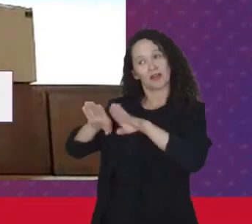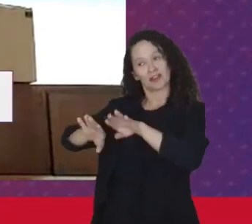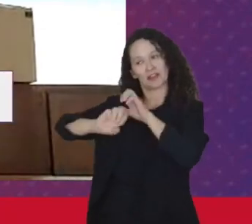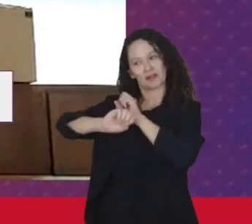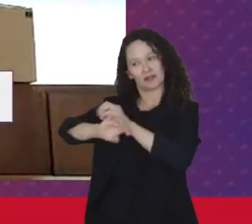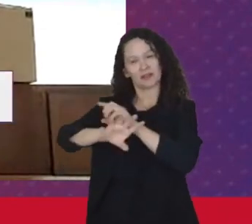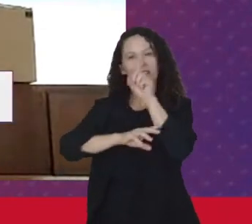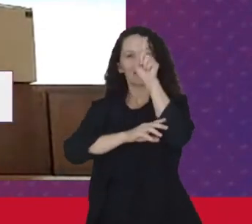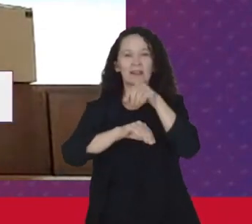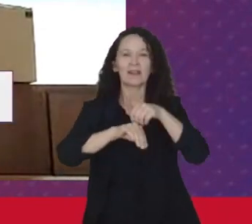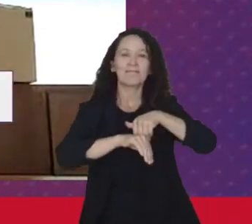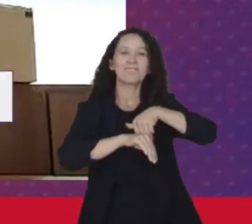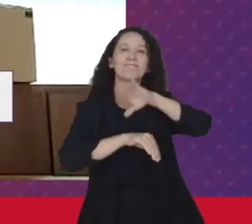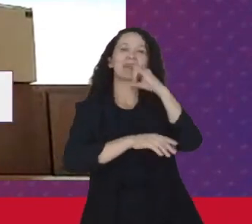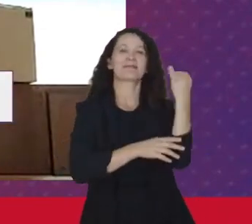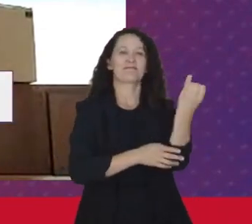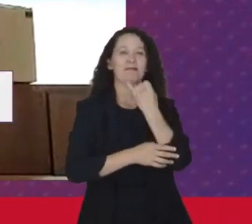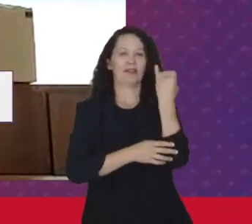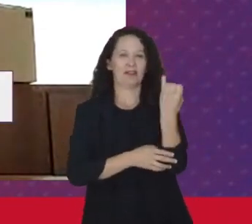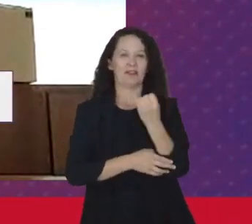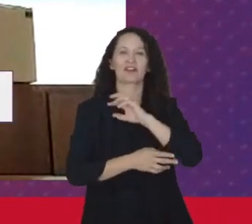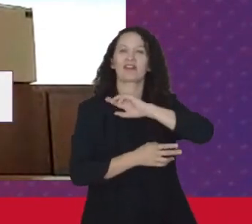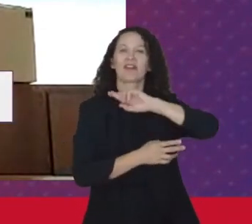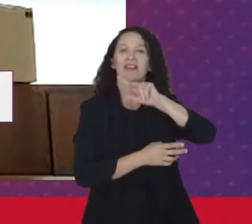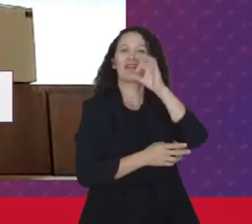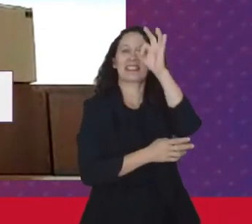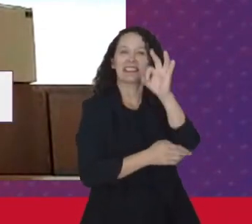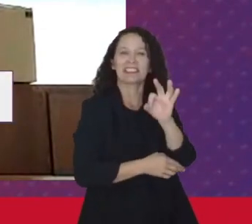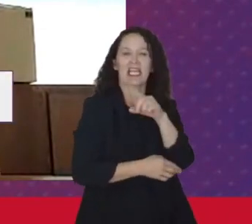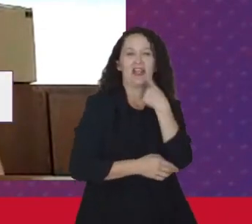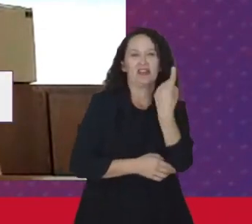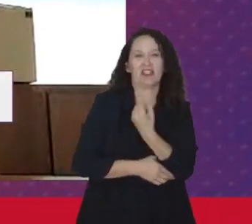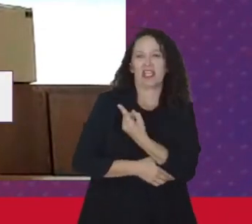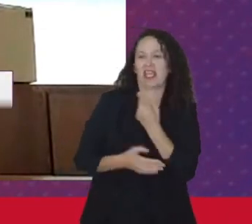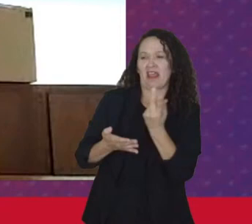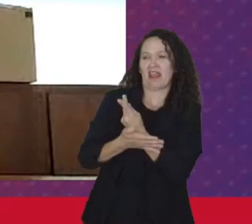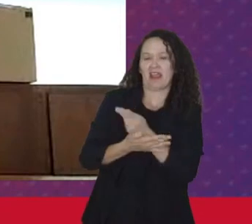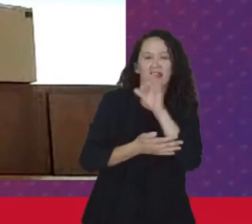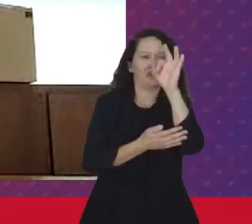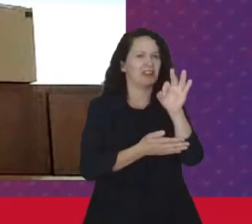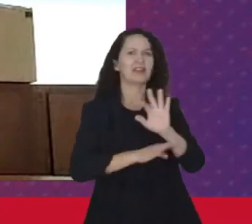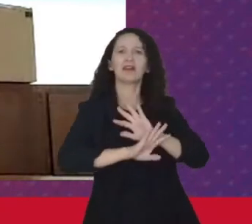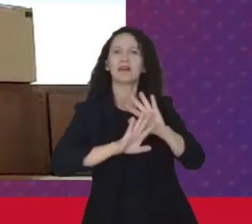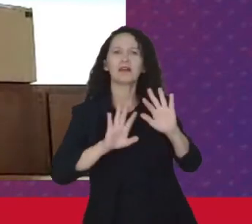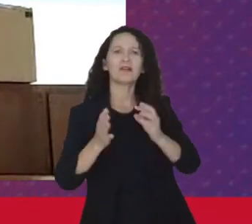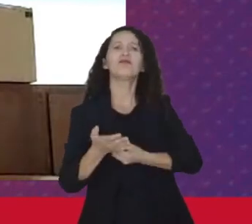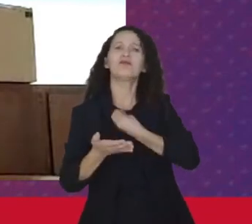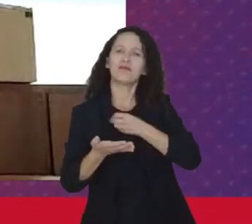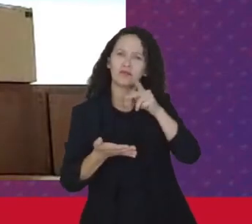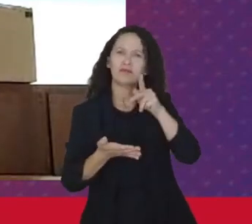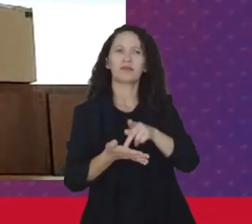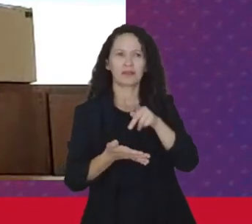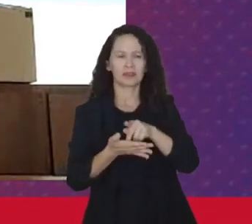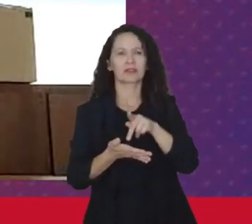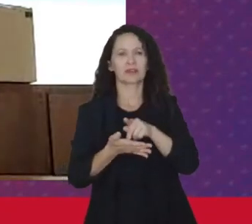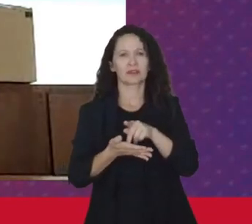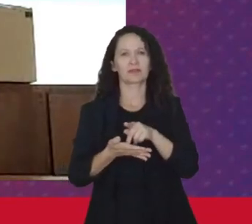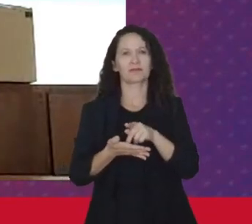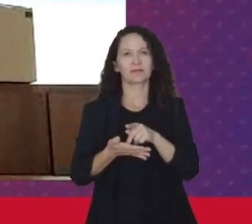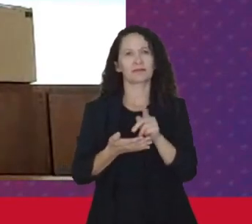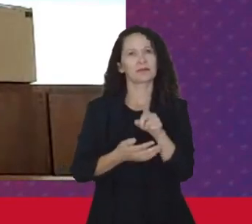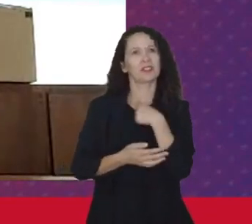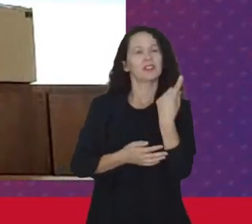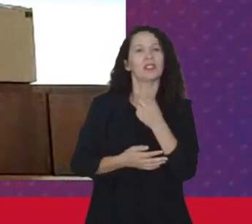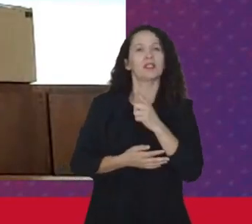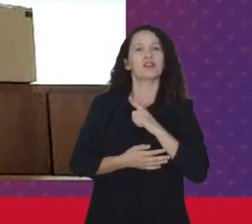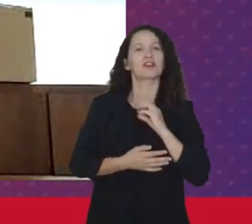educacional é mais do que algo que dá certo ou não dá certo, ela é uma realidade, pois a